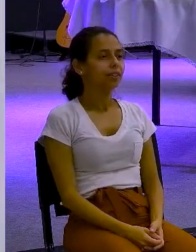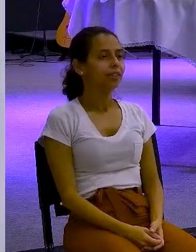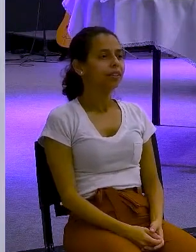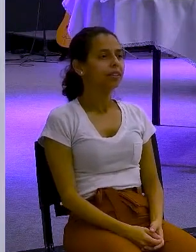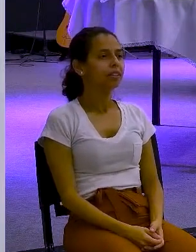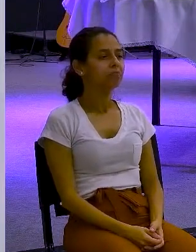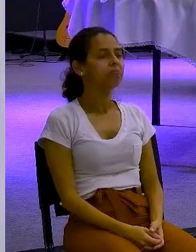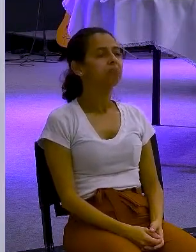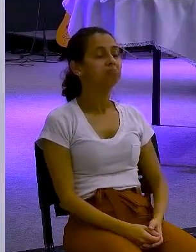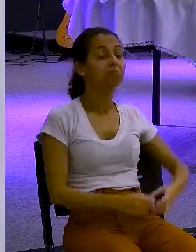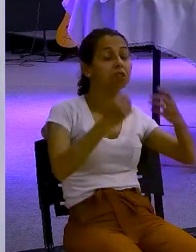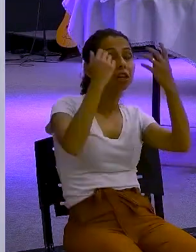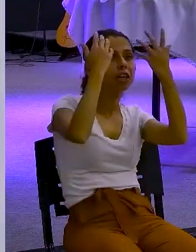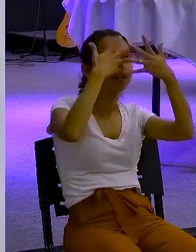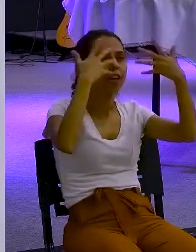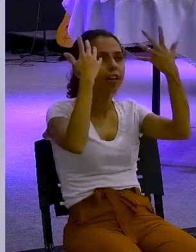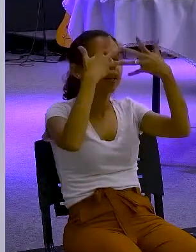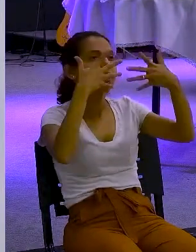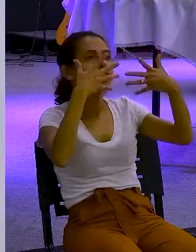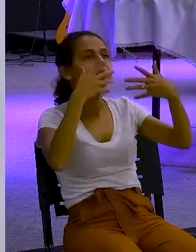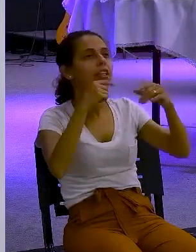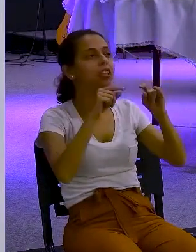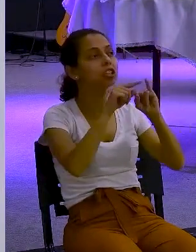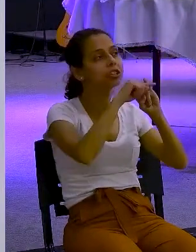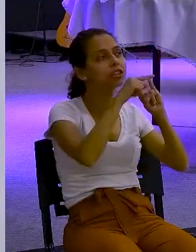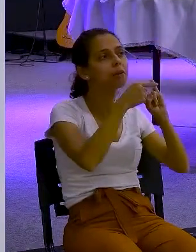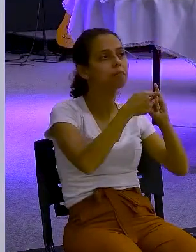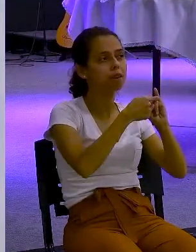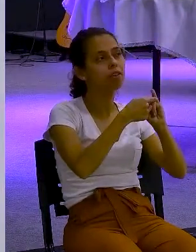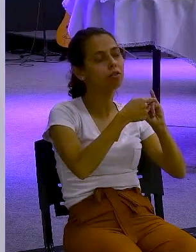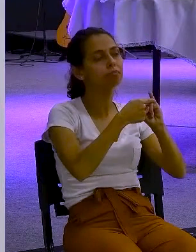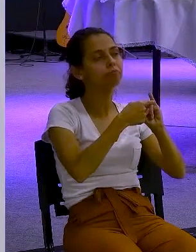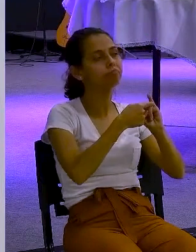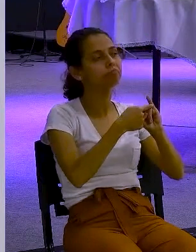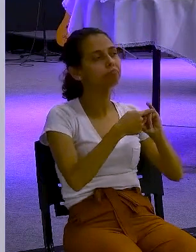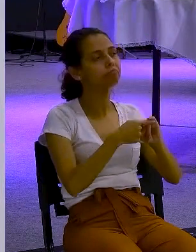O discernimento de Isabel também é visto